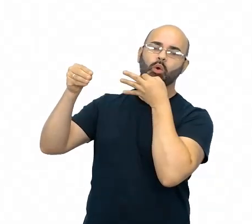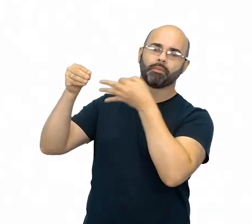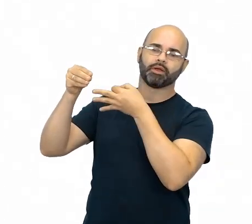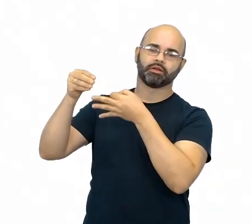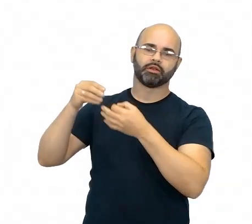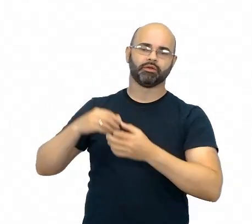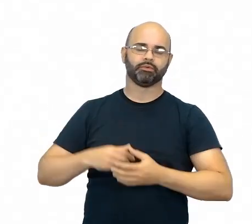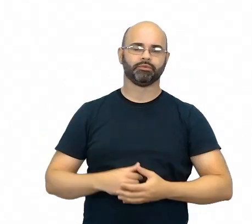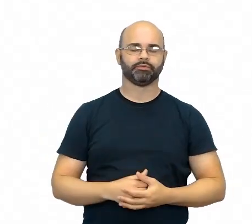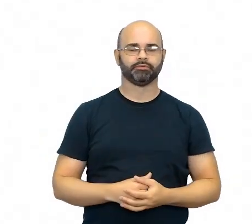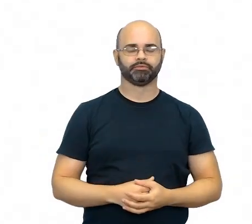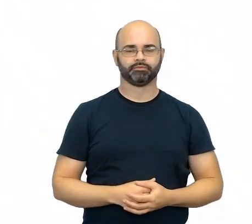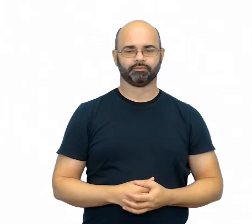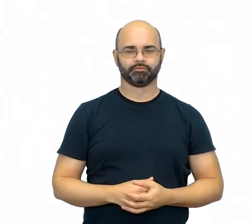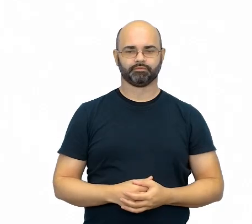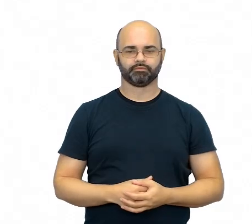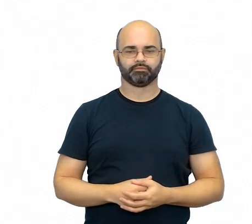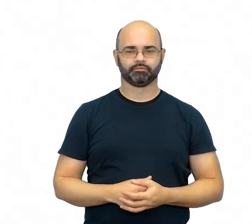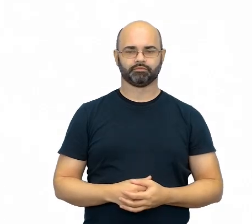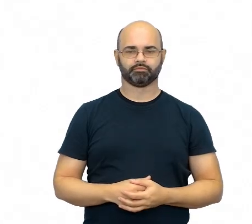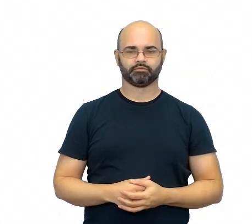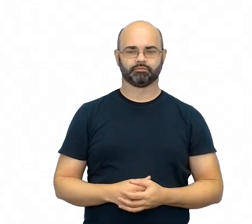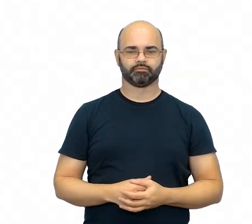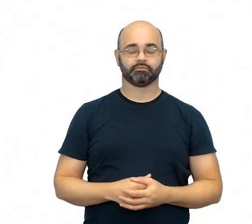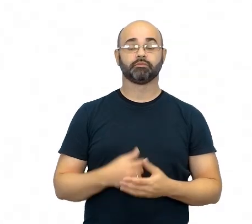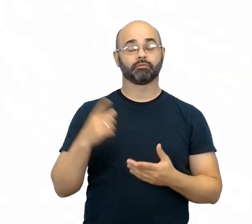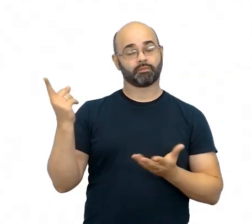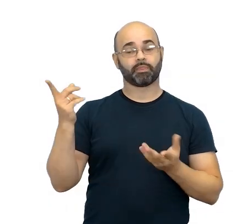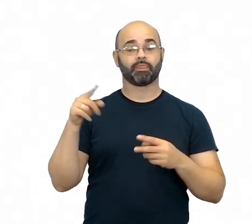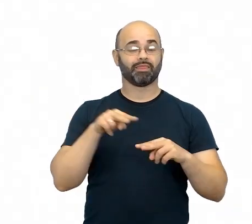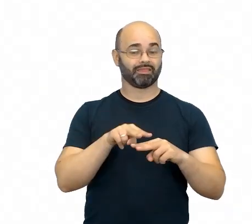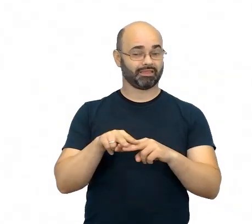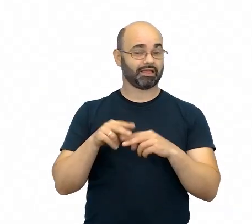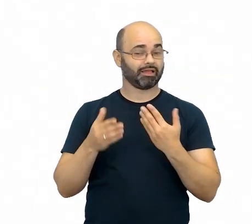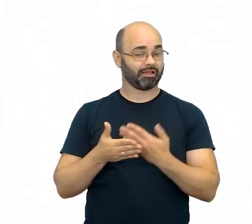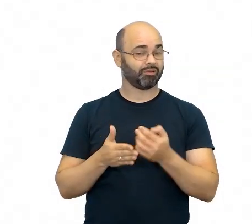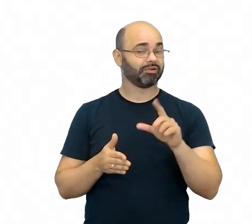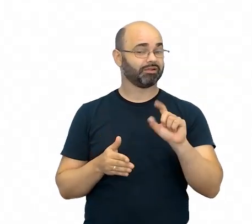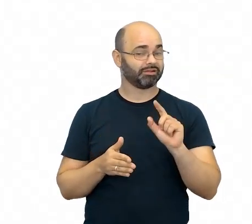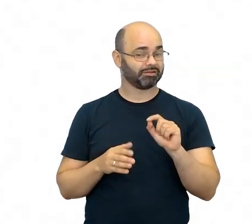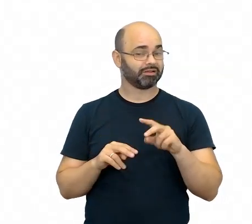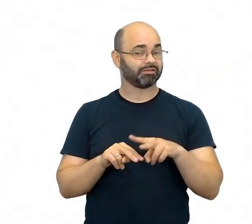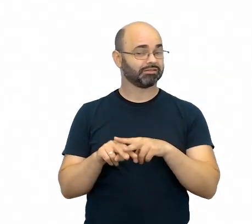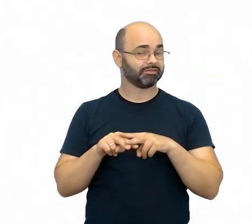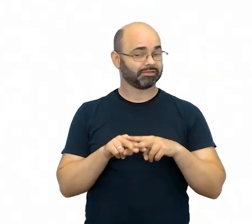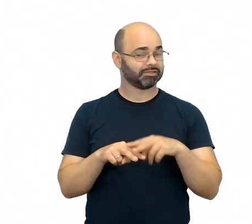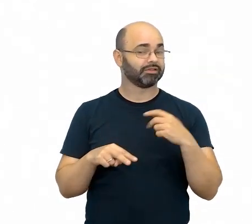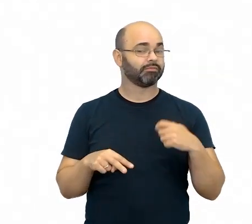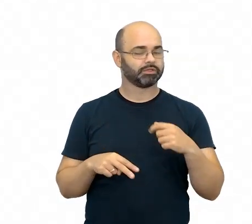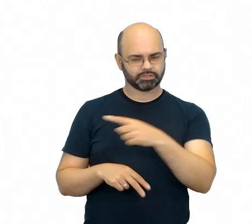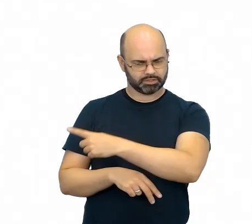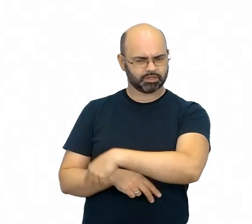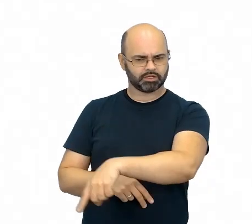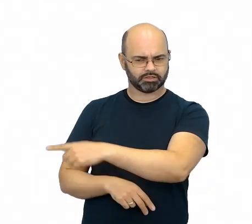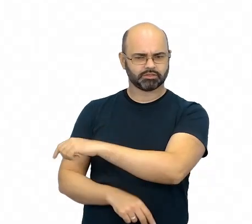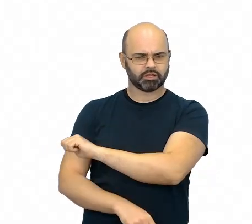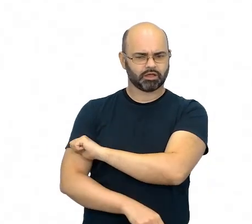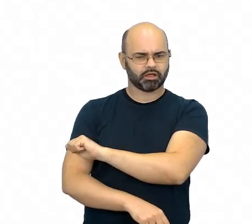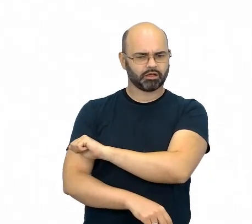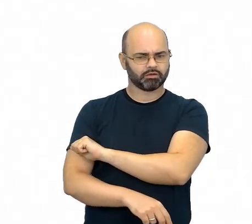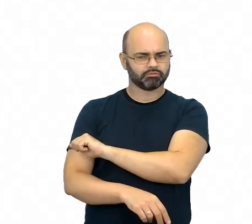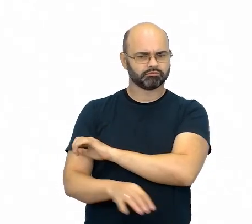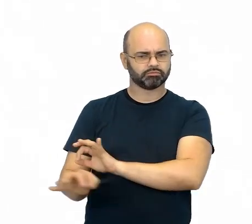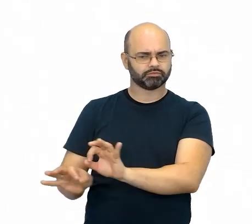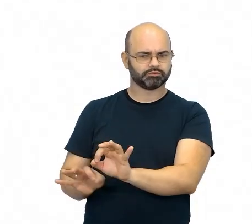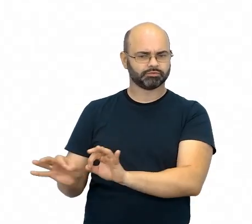aula 10 o procedimento de revisão, que será realizado pelos estudantes. Notem